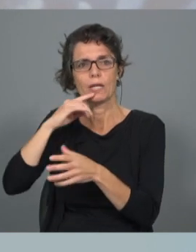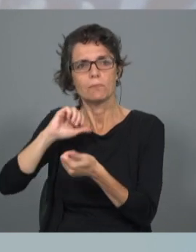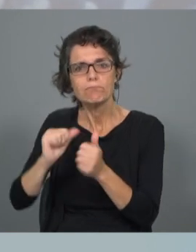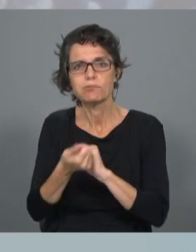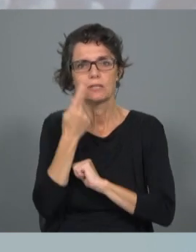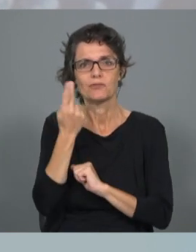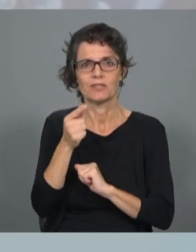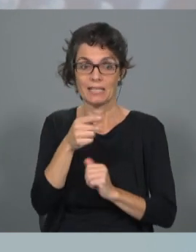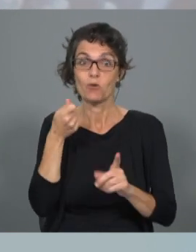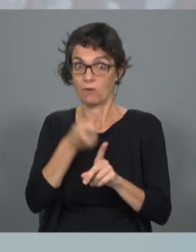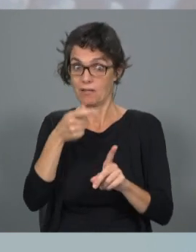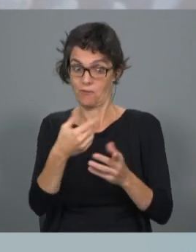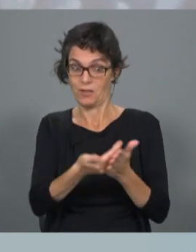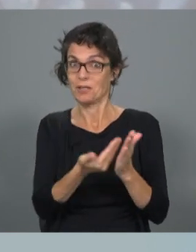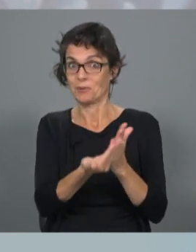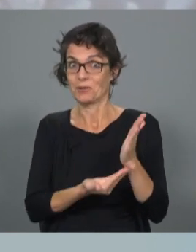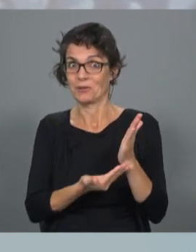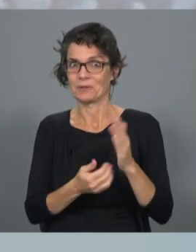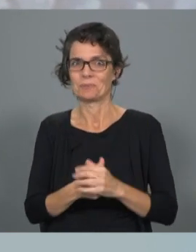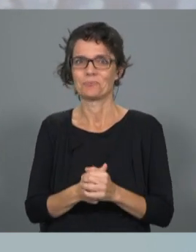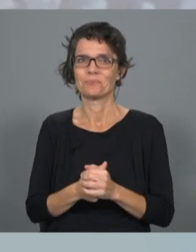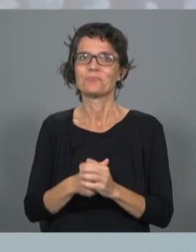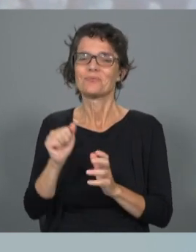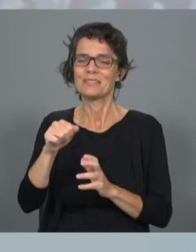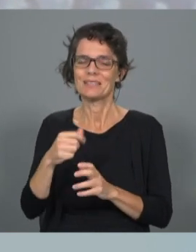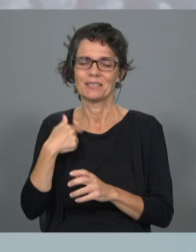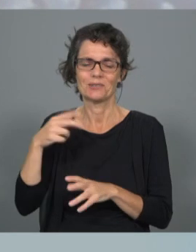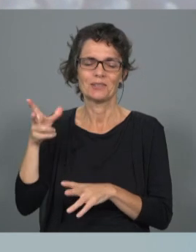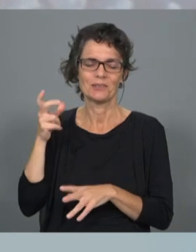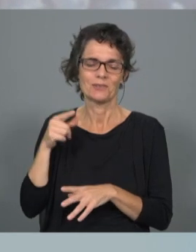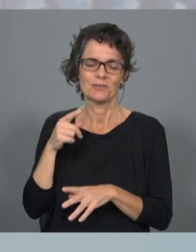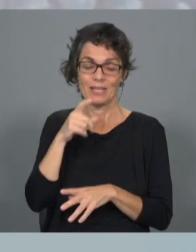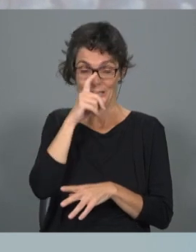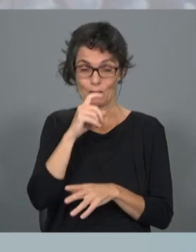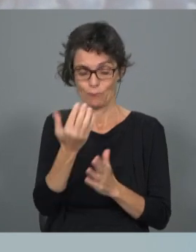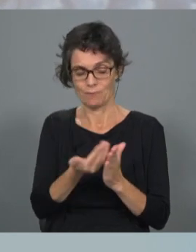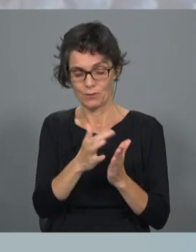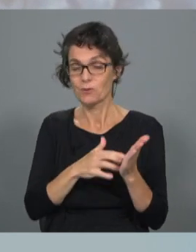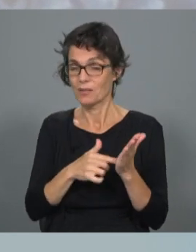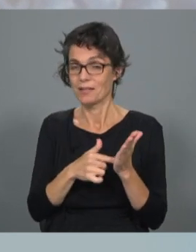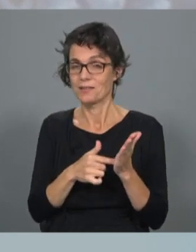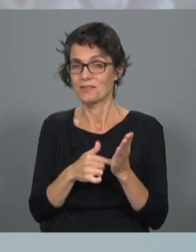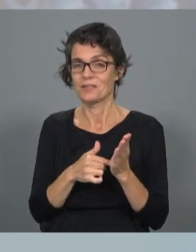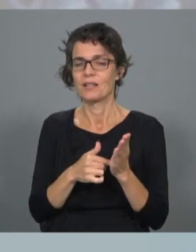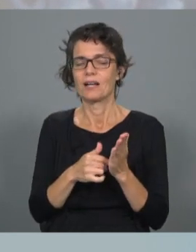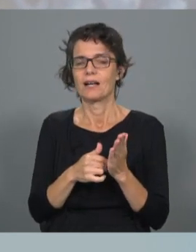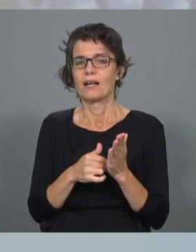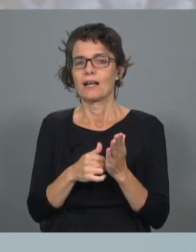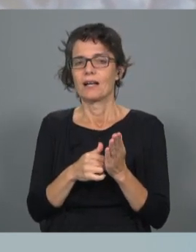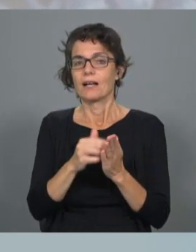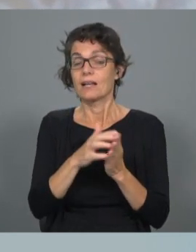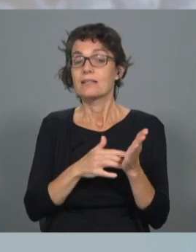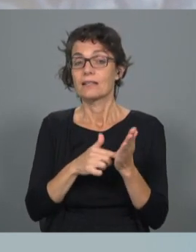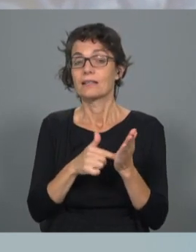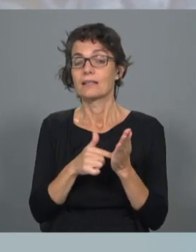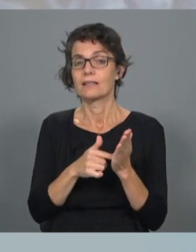Sim, eu estava escutando ao escutar ao recordar este trecho. De facto é um trecho